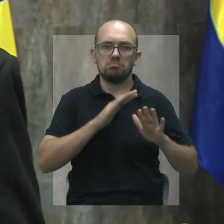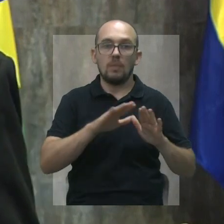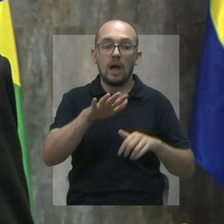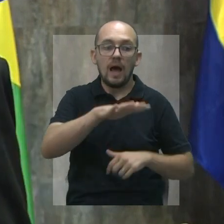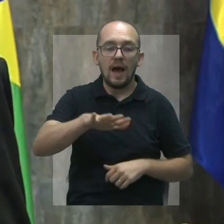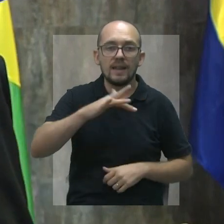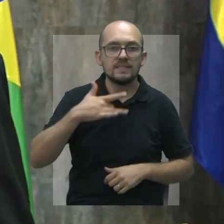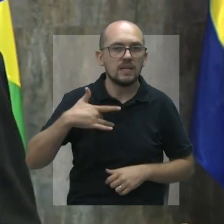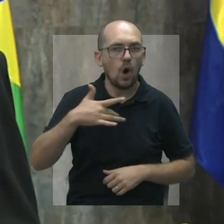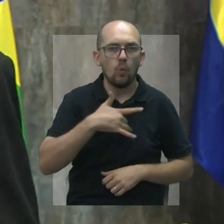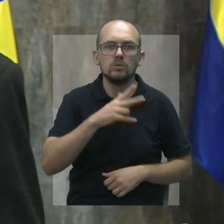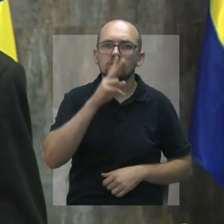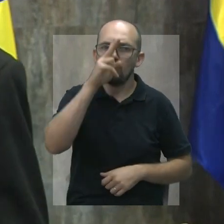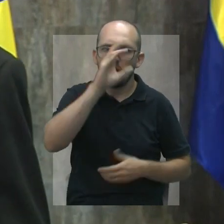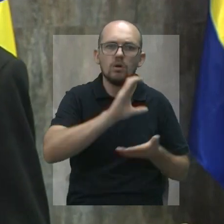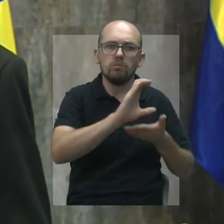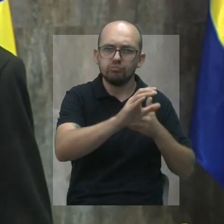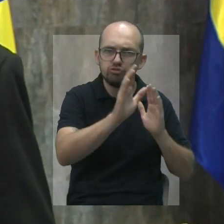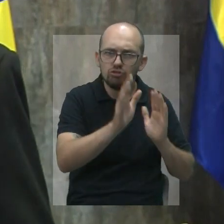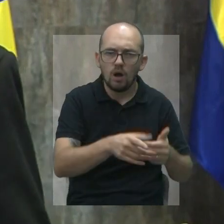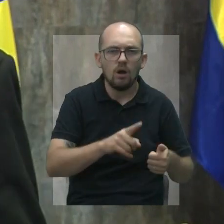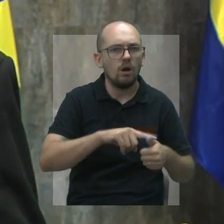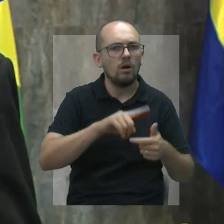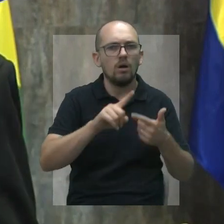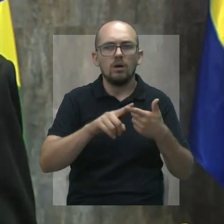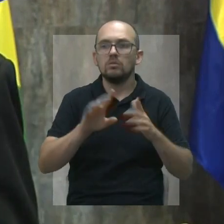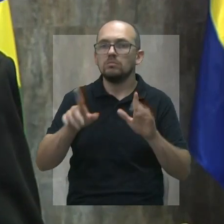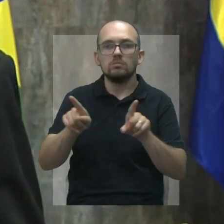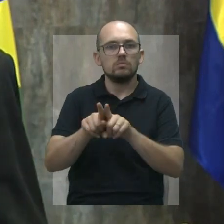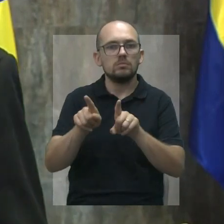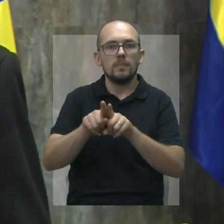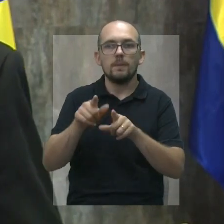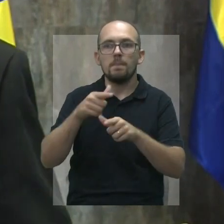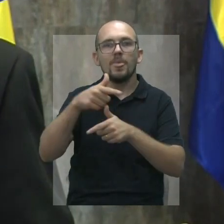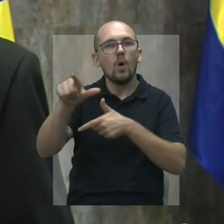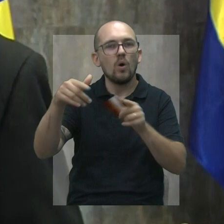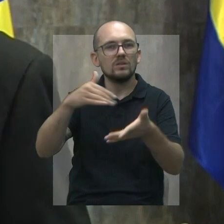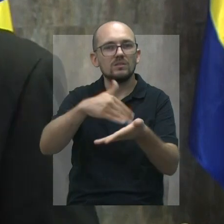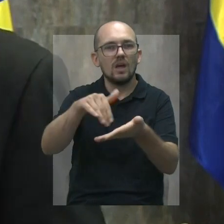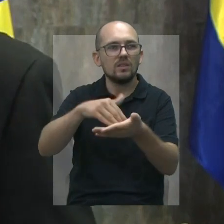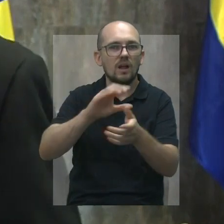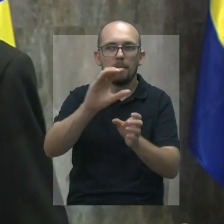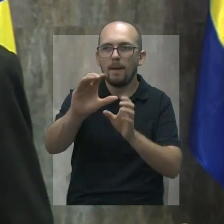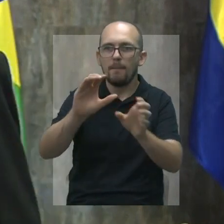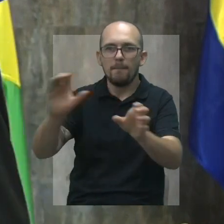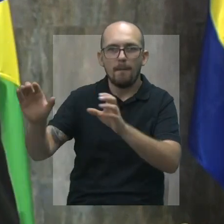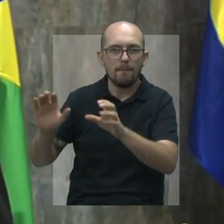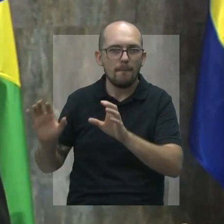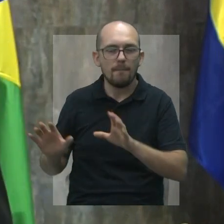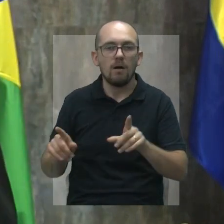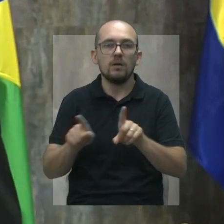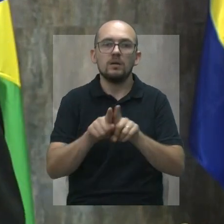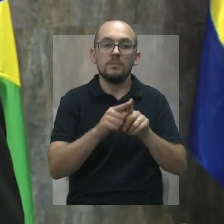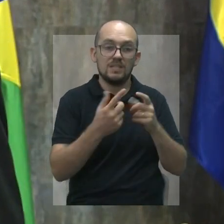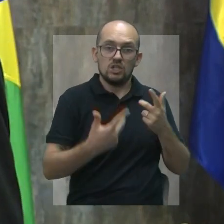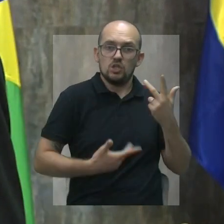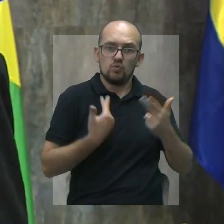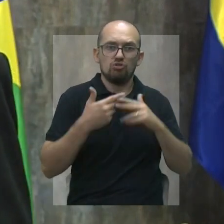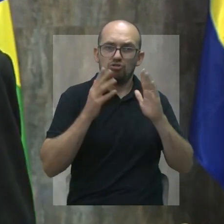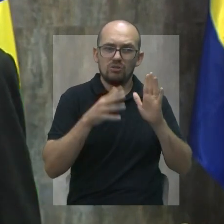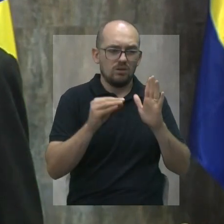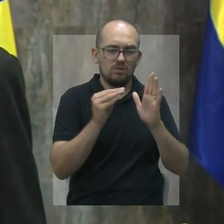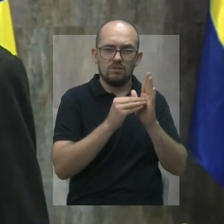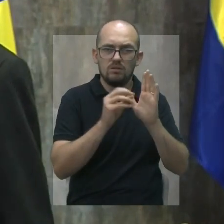saúde e tendo já especificamente um orçamento para a realização das cirurgias eletivas, é que